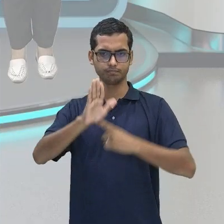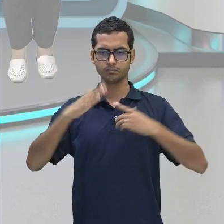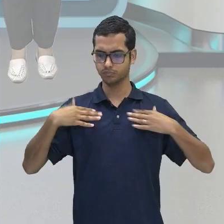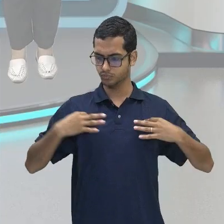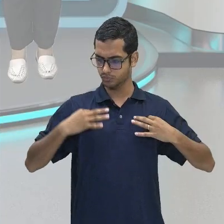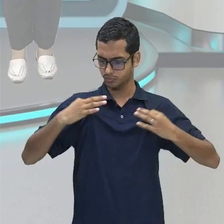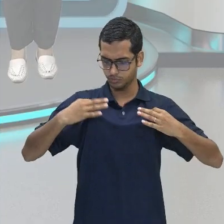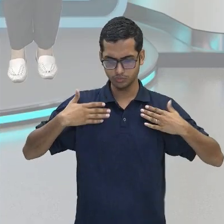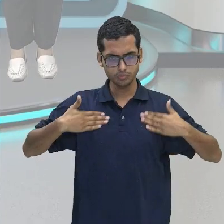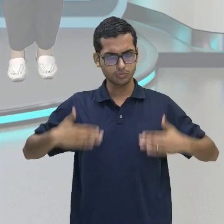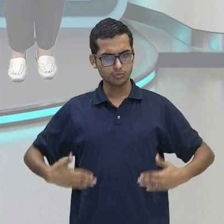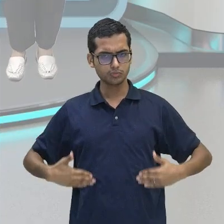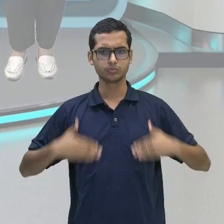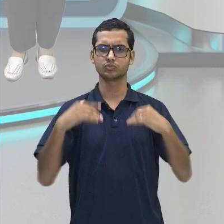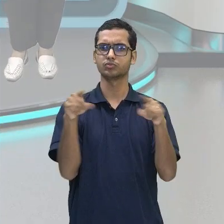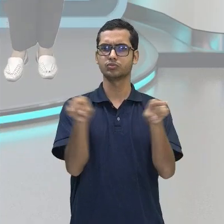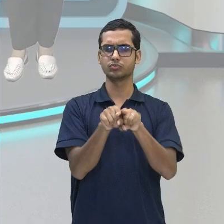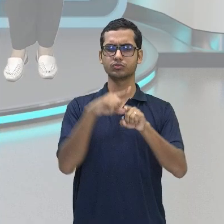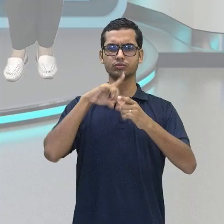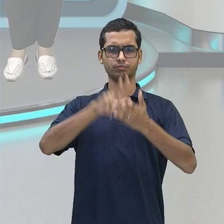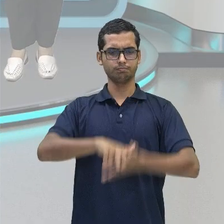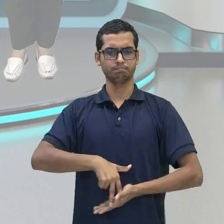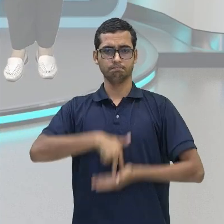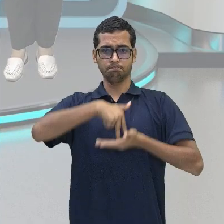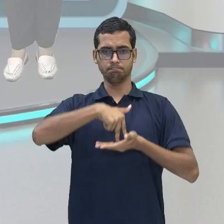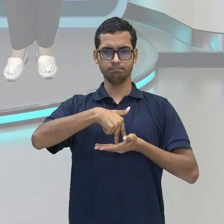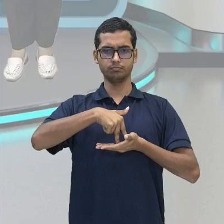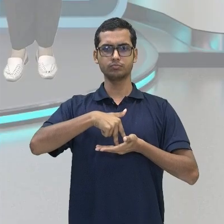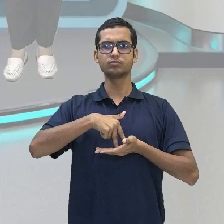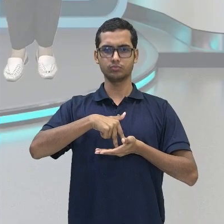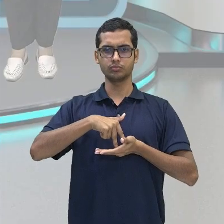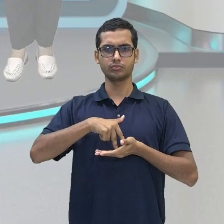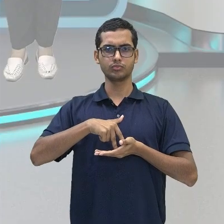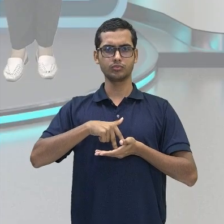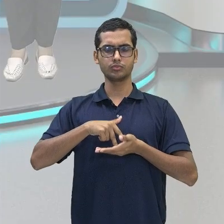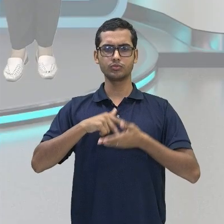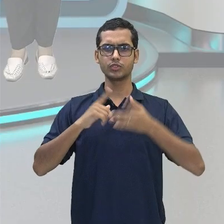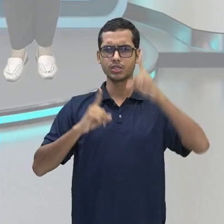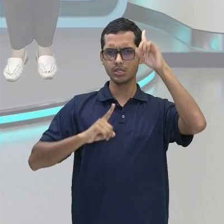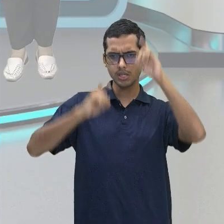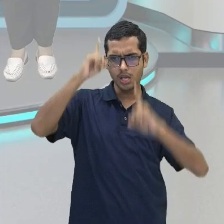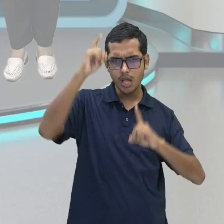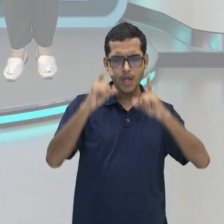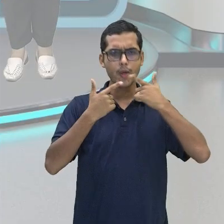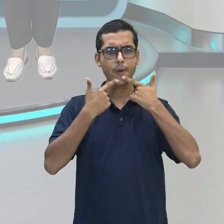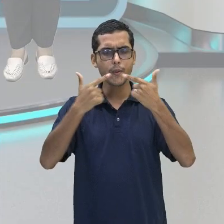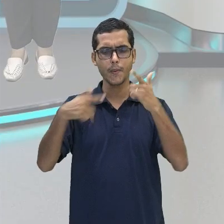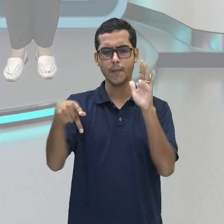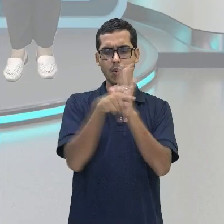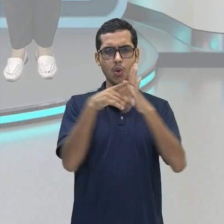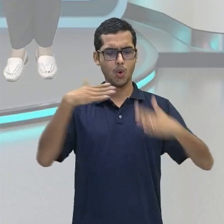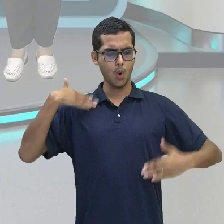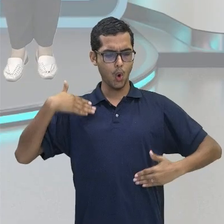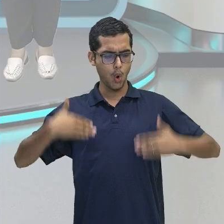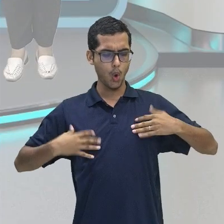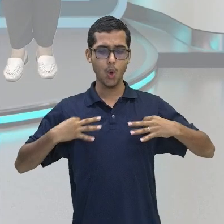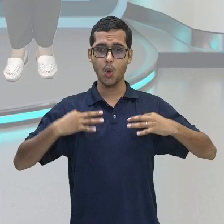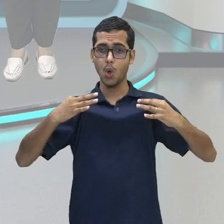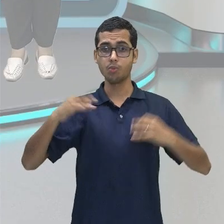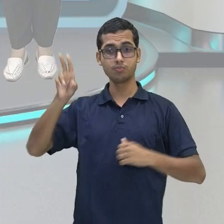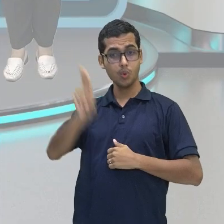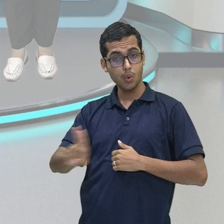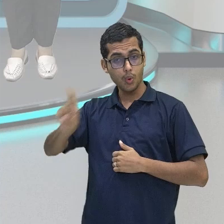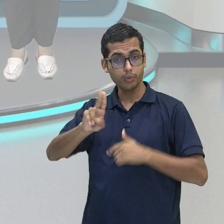ali a sua postura, a sua linguagem corporal, a roupa que você utiliza na ocasião na qual você